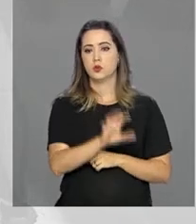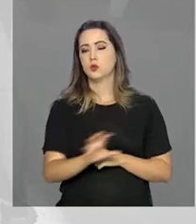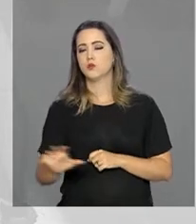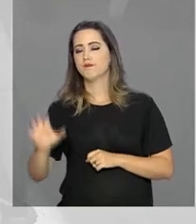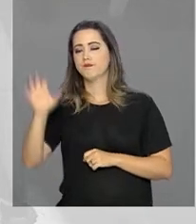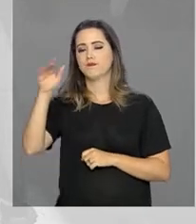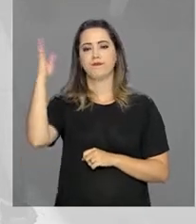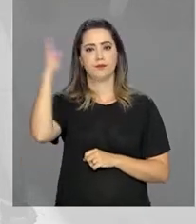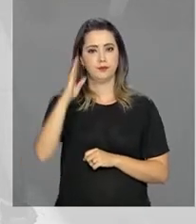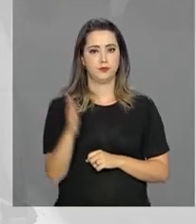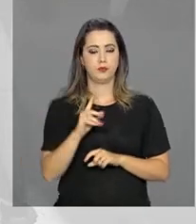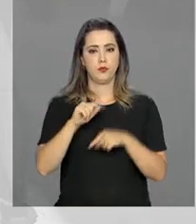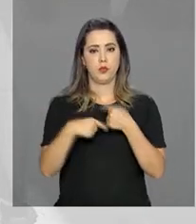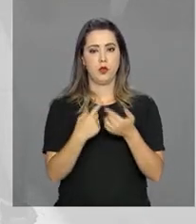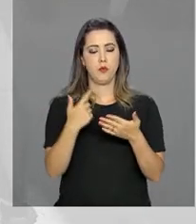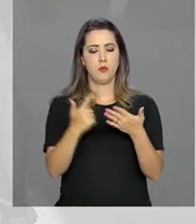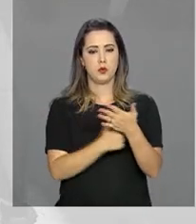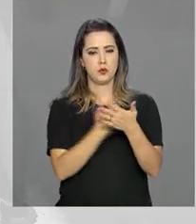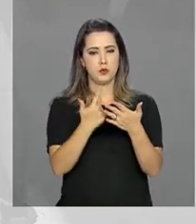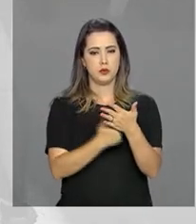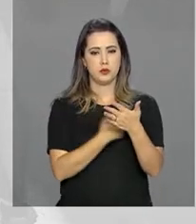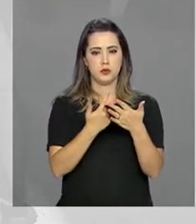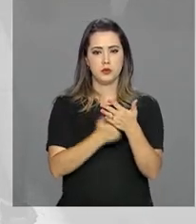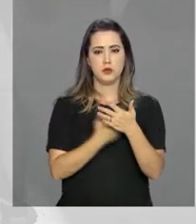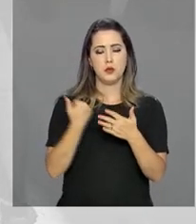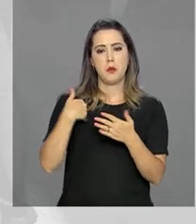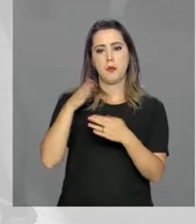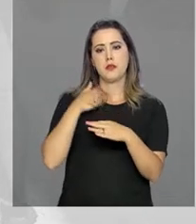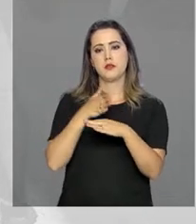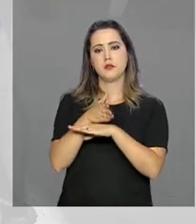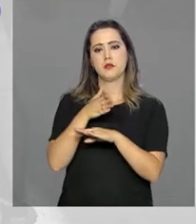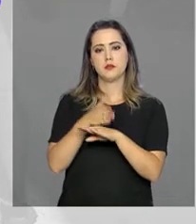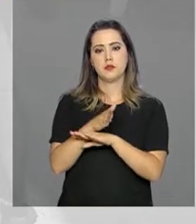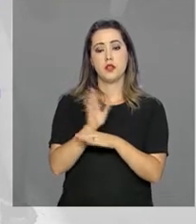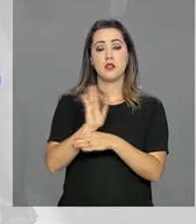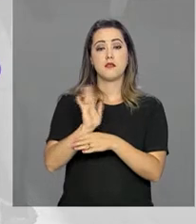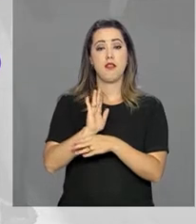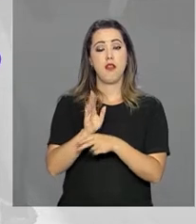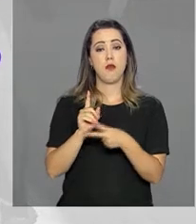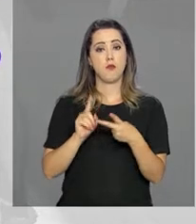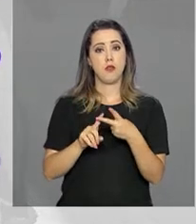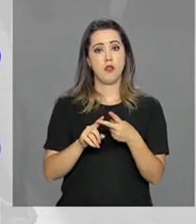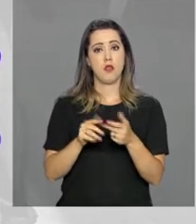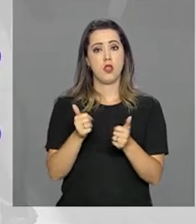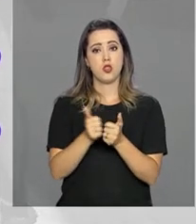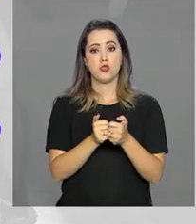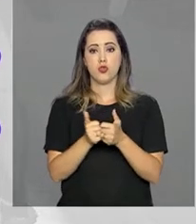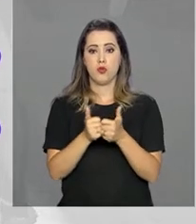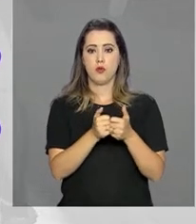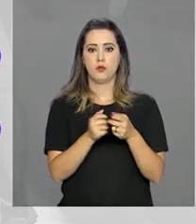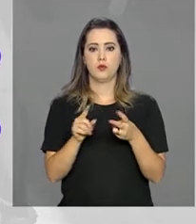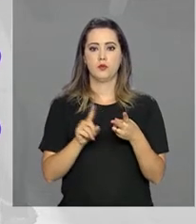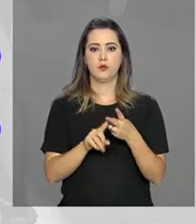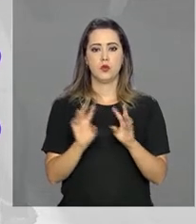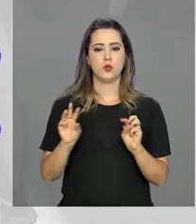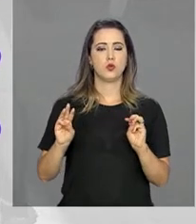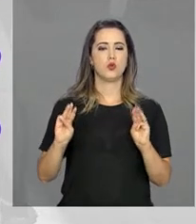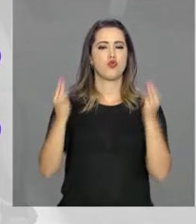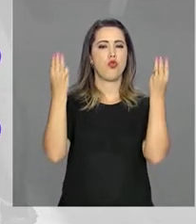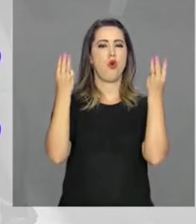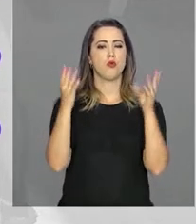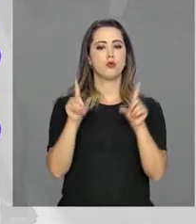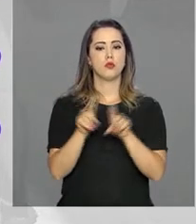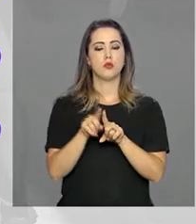país. Depois do livro, as atividades mais acessadas são cinema, jogos eletrônicos, shows